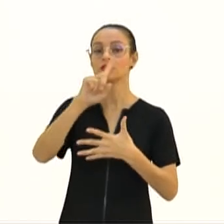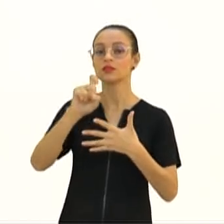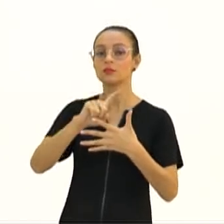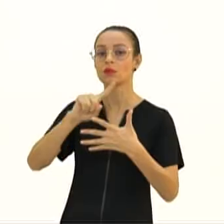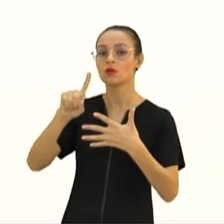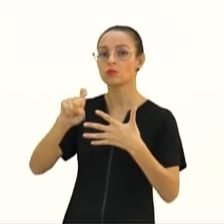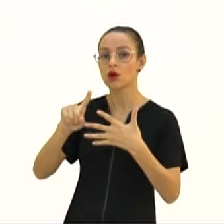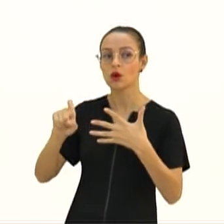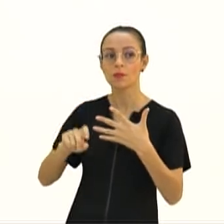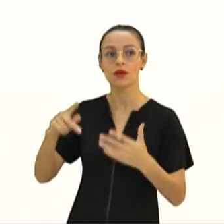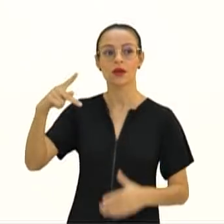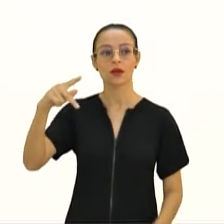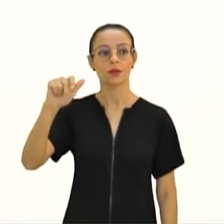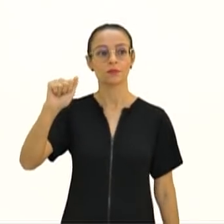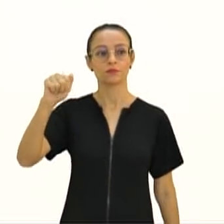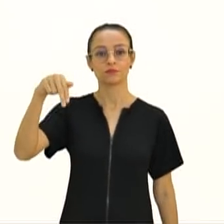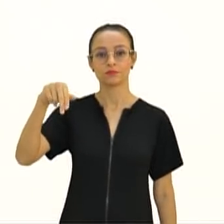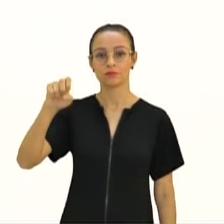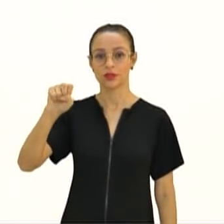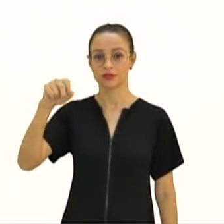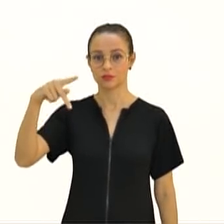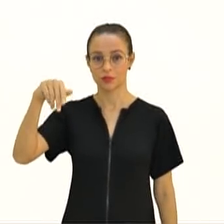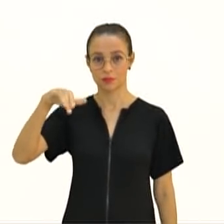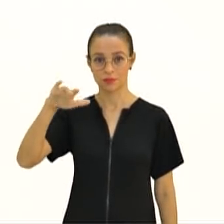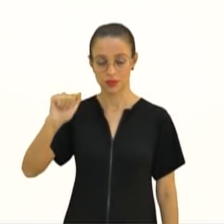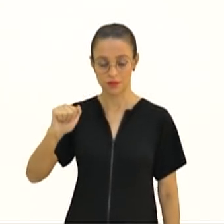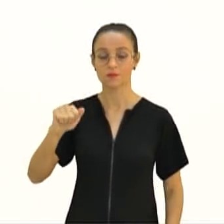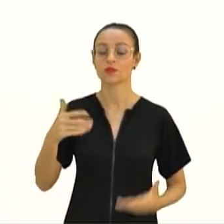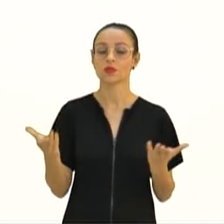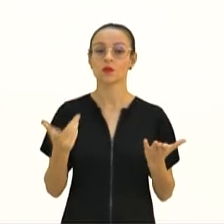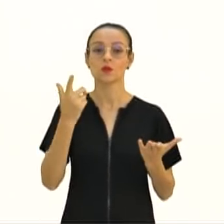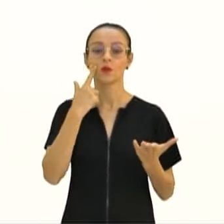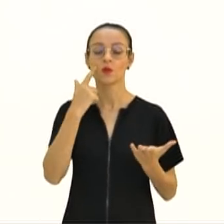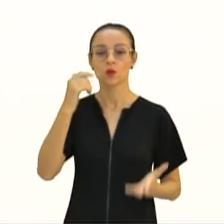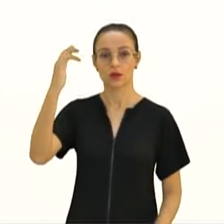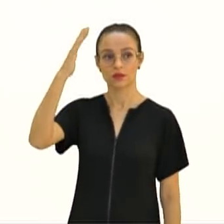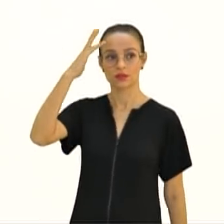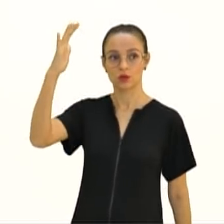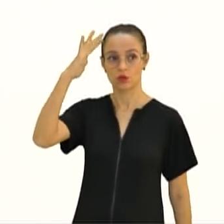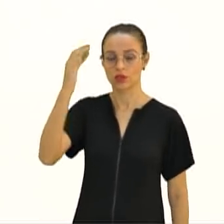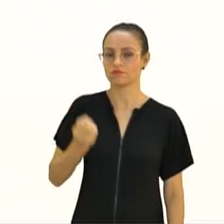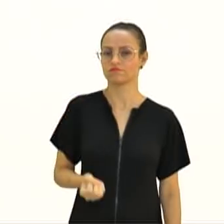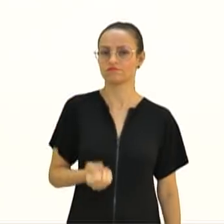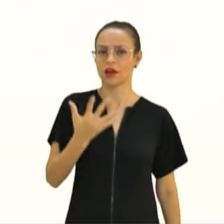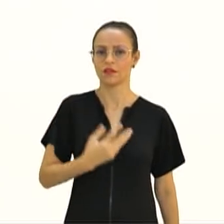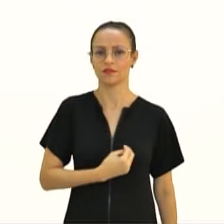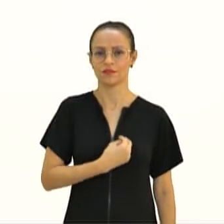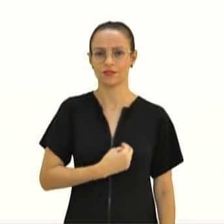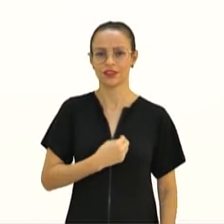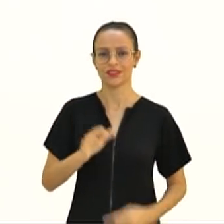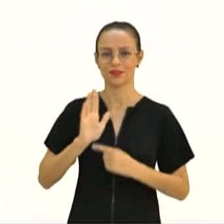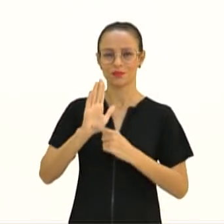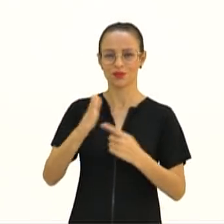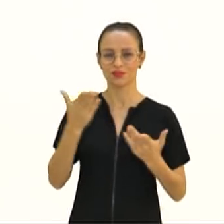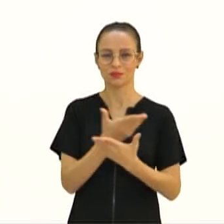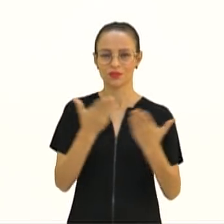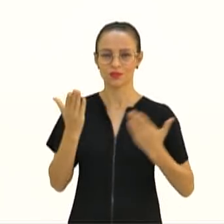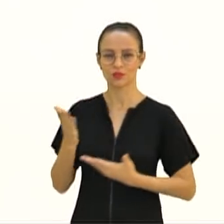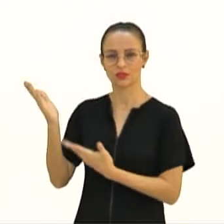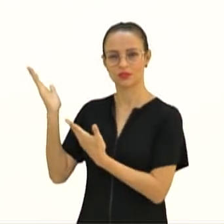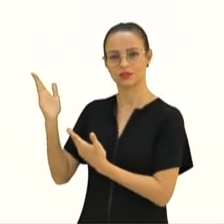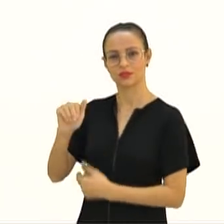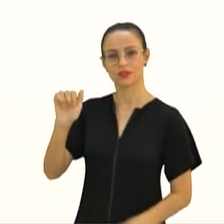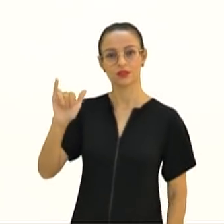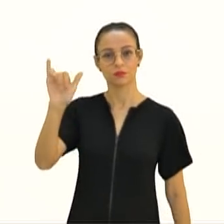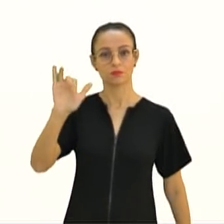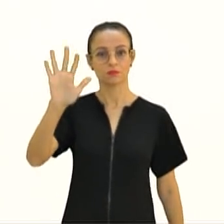de panspermia cósmica. Muito bem, lá, gente. Vamos lá, teoria sobre a origem da vida. Esse aqui é só um gráfico ali mostrando, né, uma imagem,